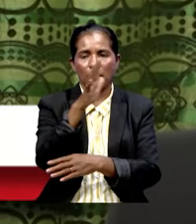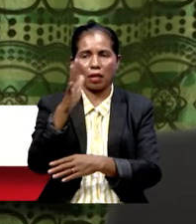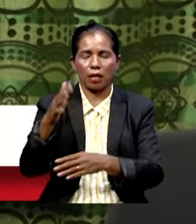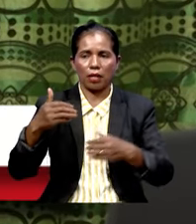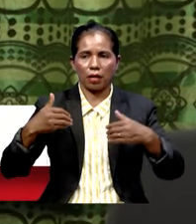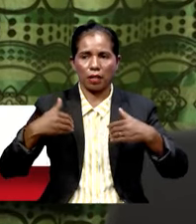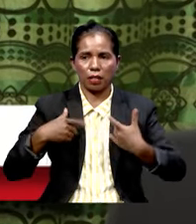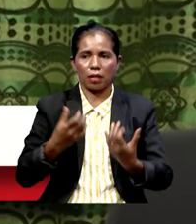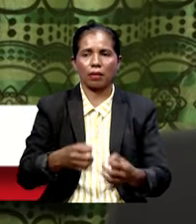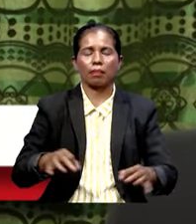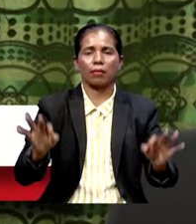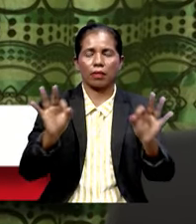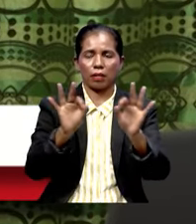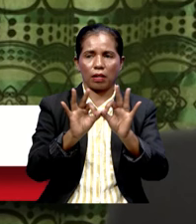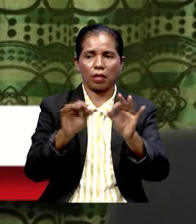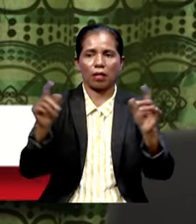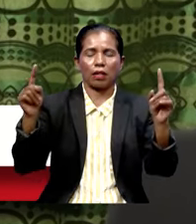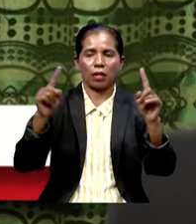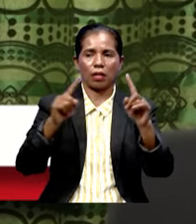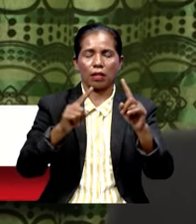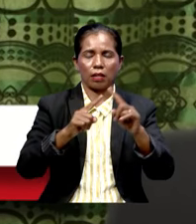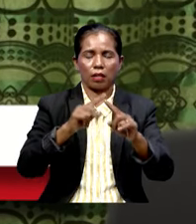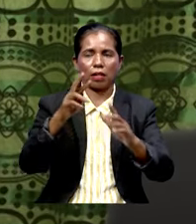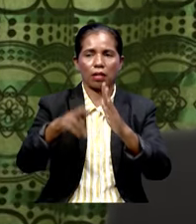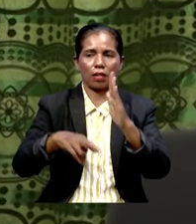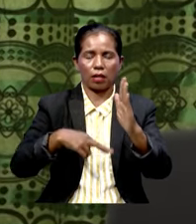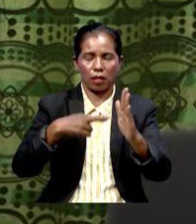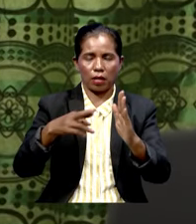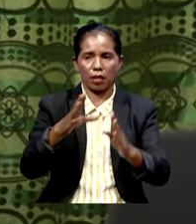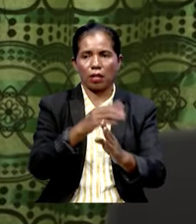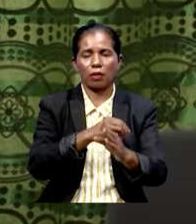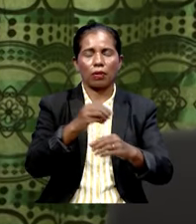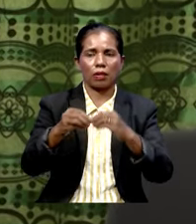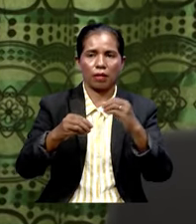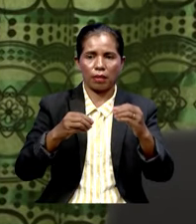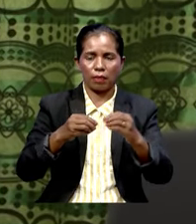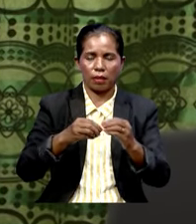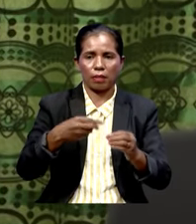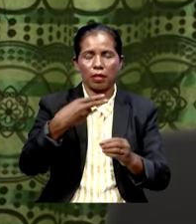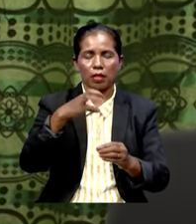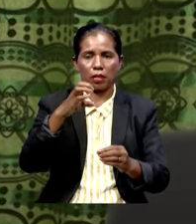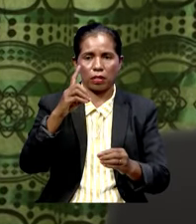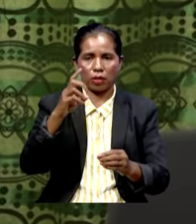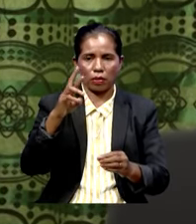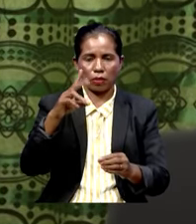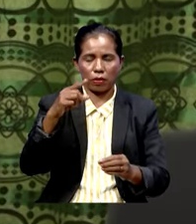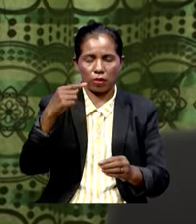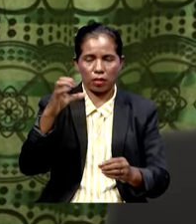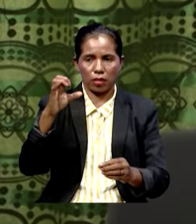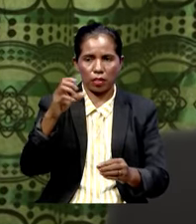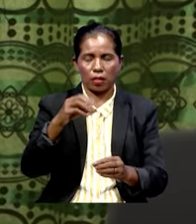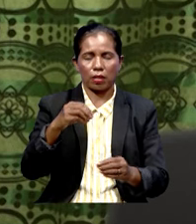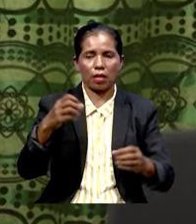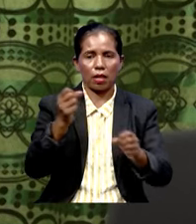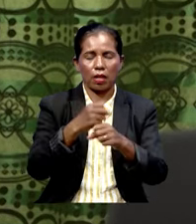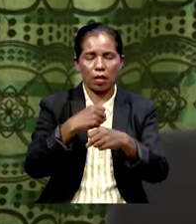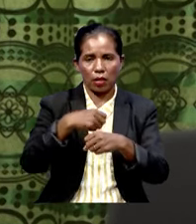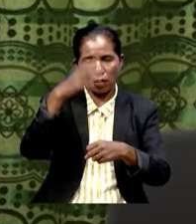papel importante e a ciclo hidrologia nian. I kriya udang beng